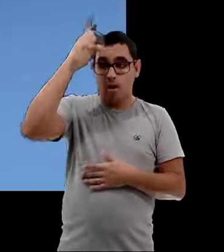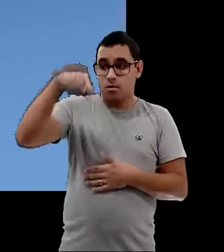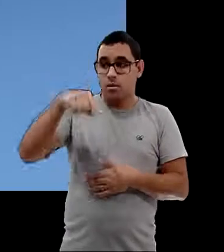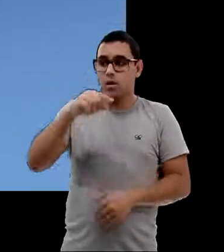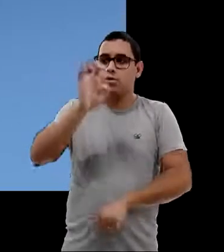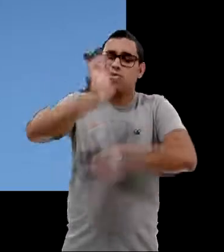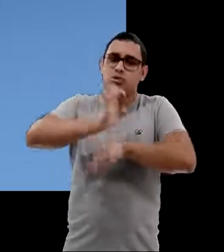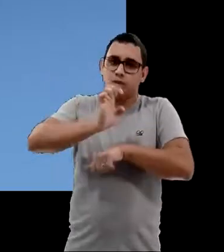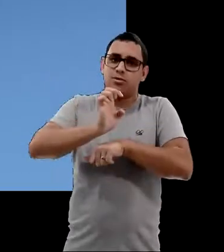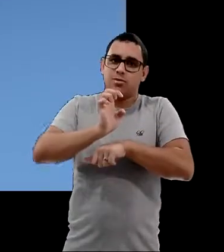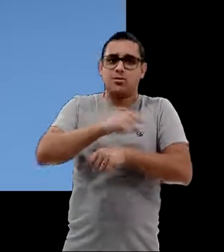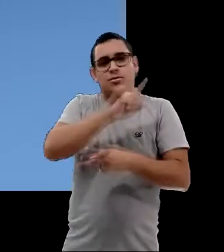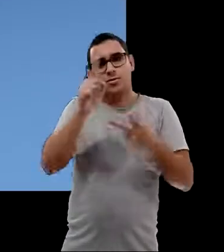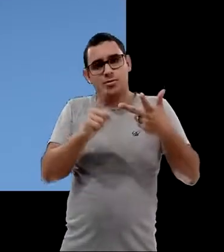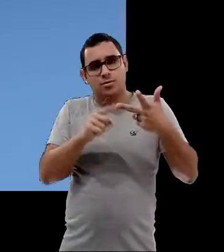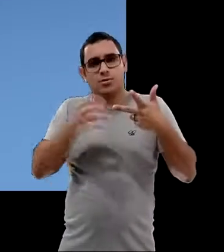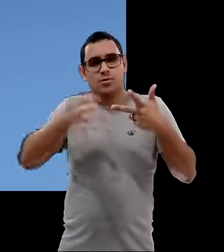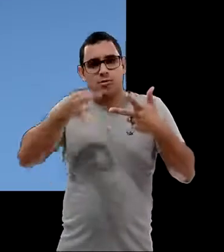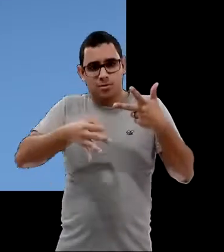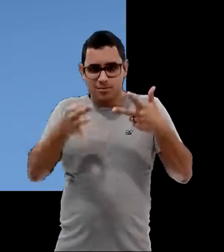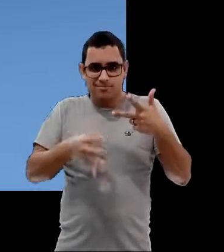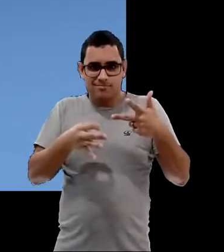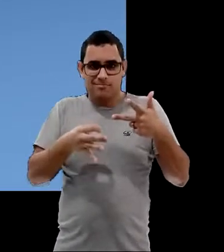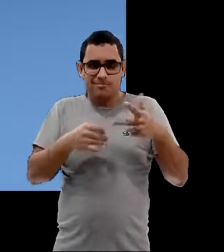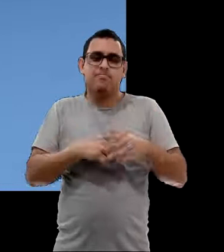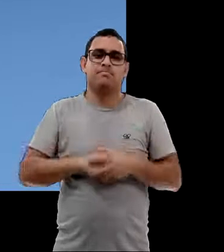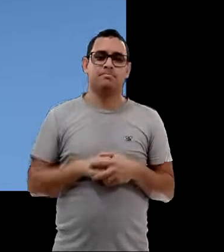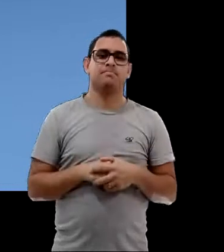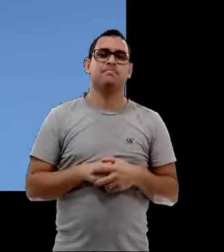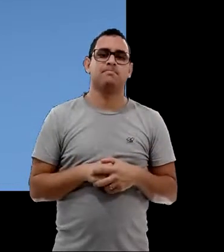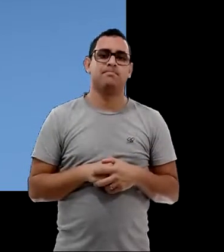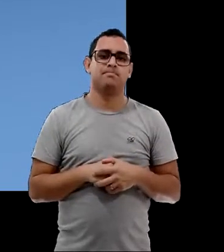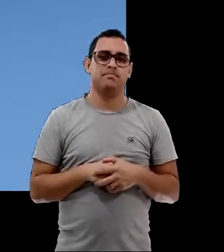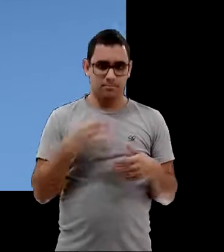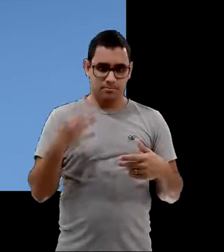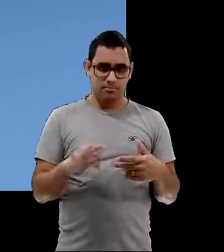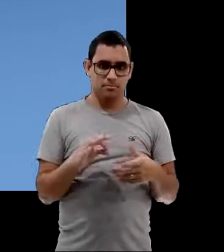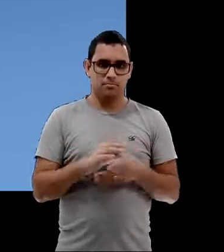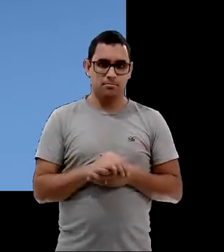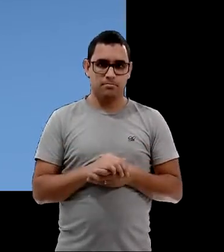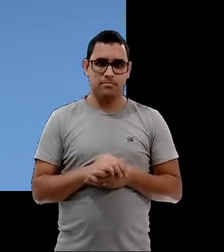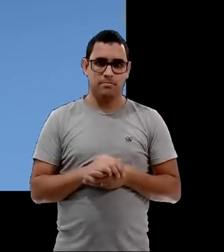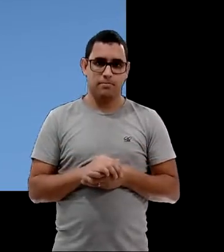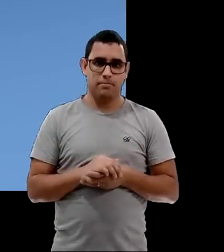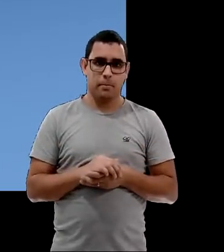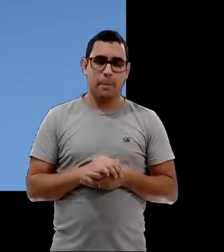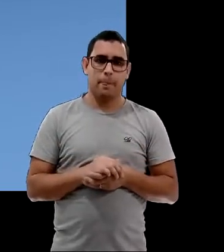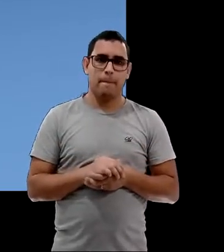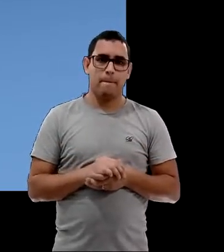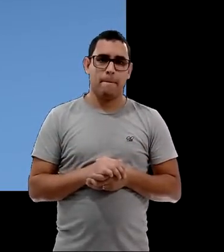os culpados são esses aqui, principalmente o pessoal do Supremo Tribunal Federal, que foi eles